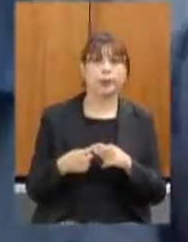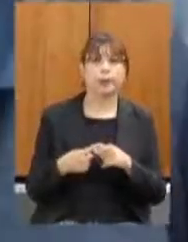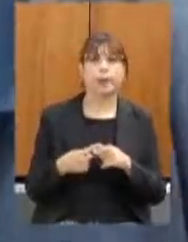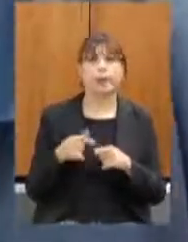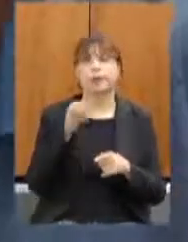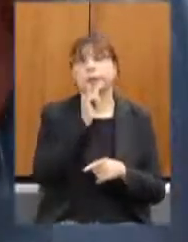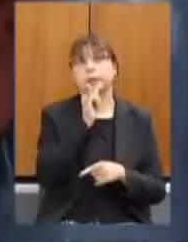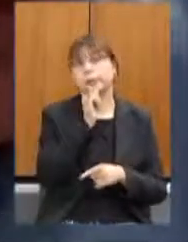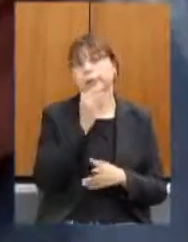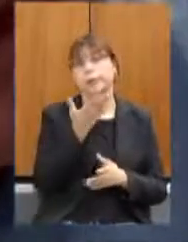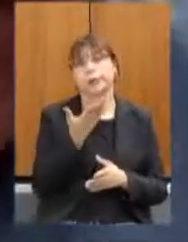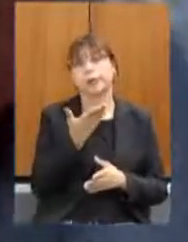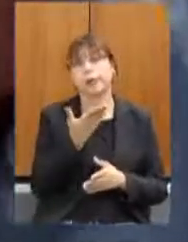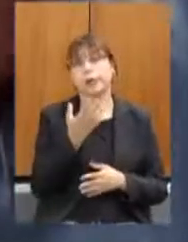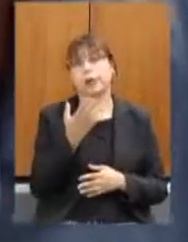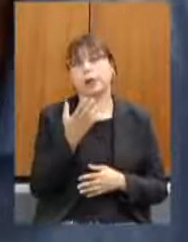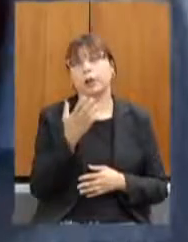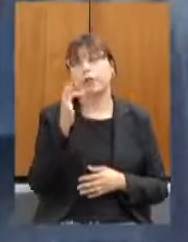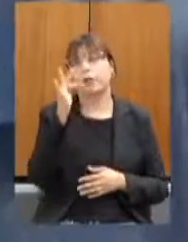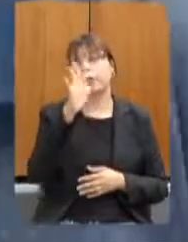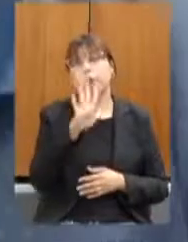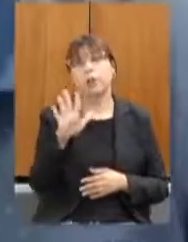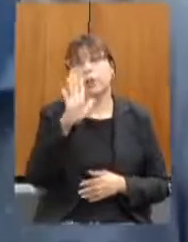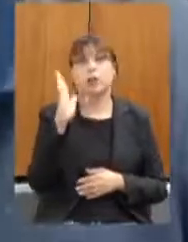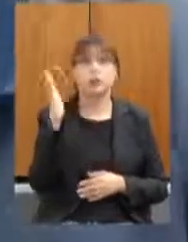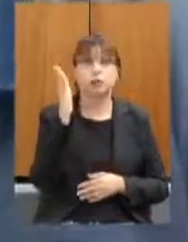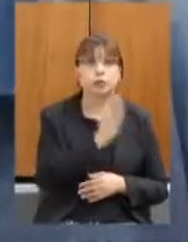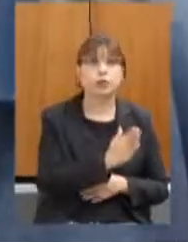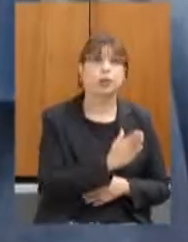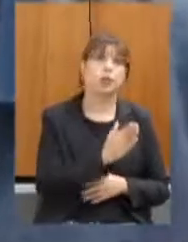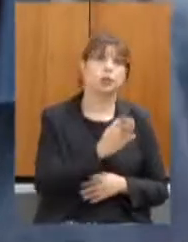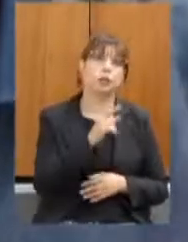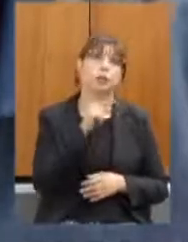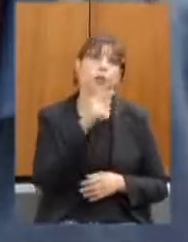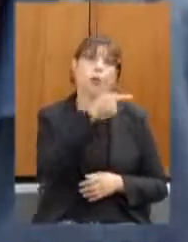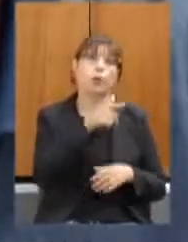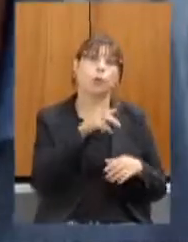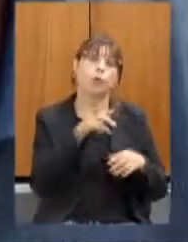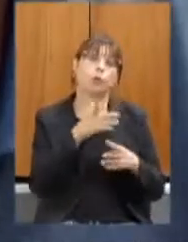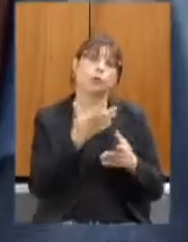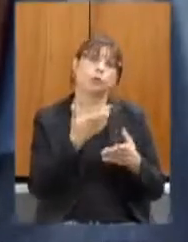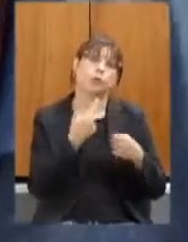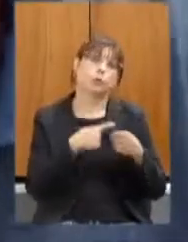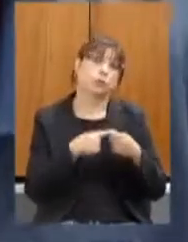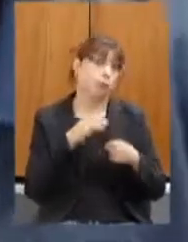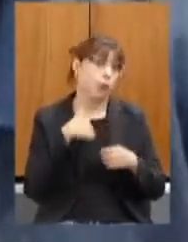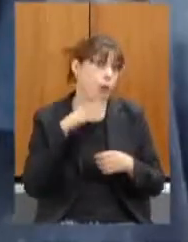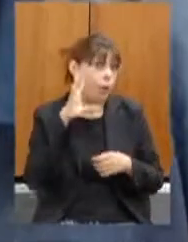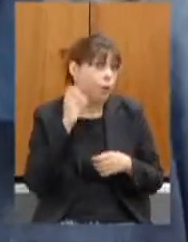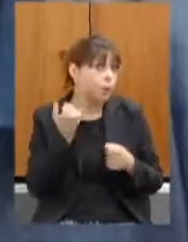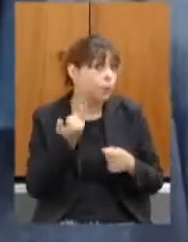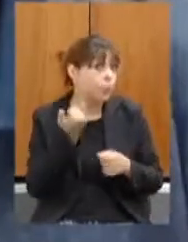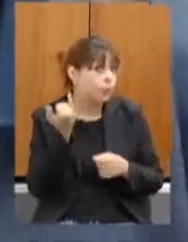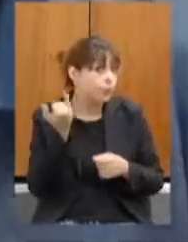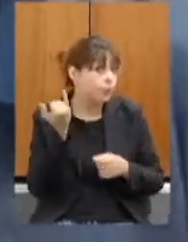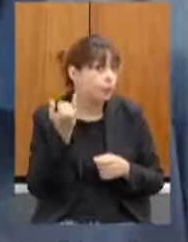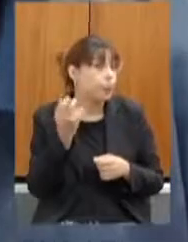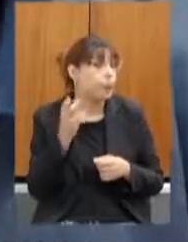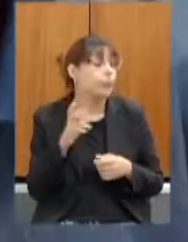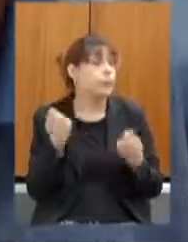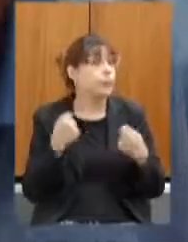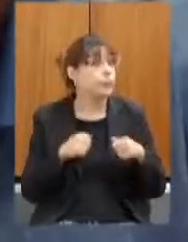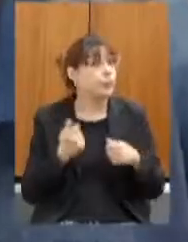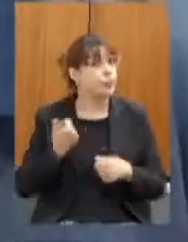diretamente também do governo federal que eu acho que teria que passar pela secretaria de saúde para respeitar